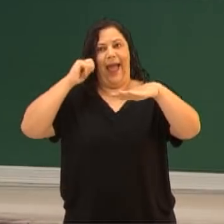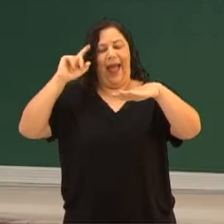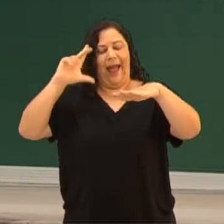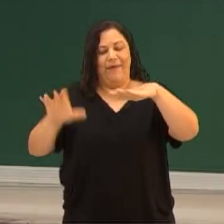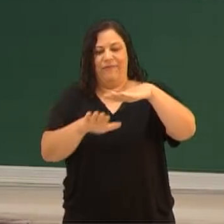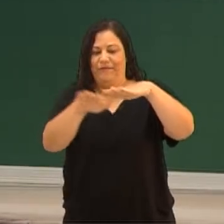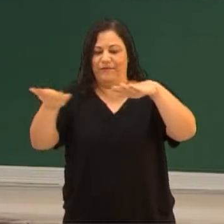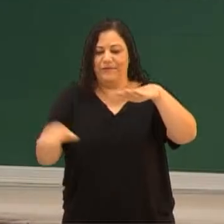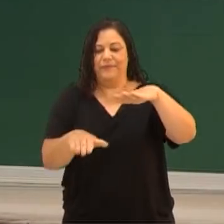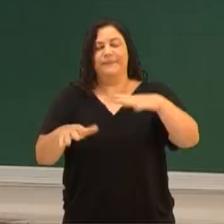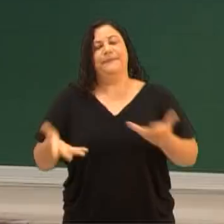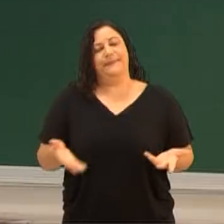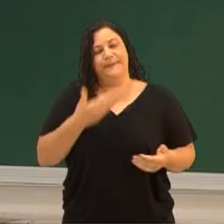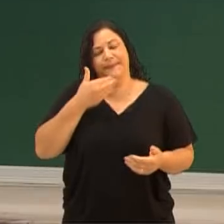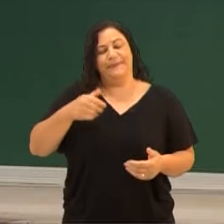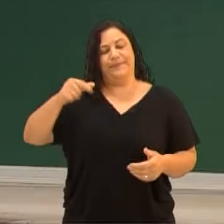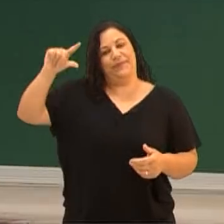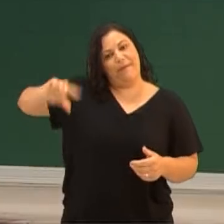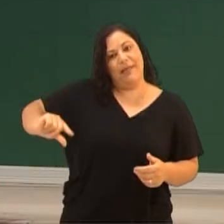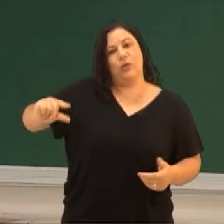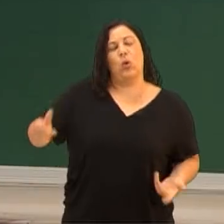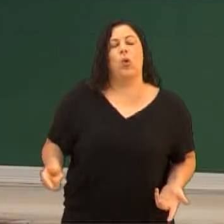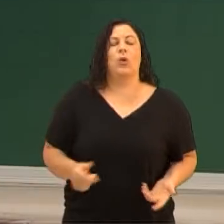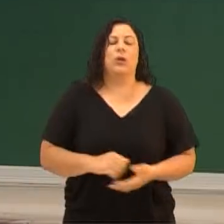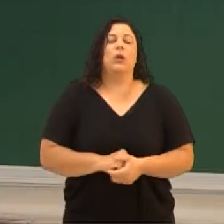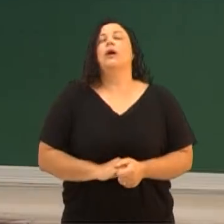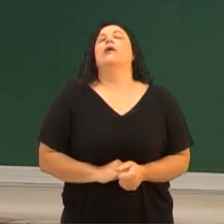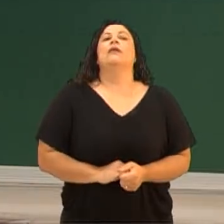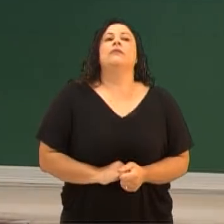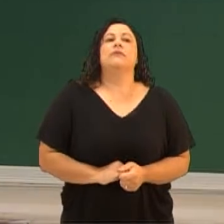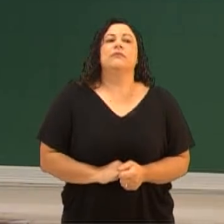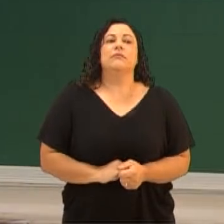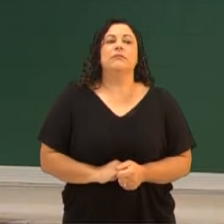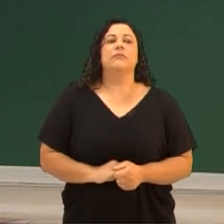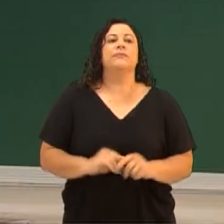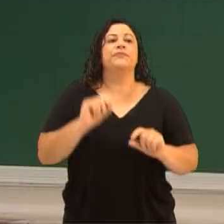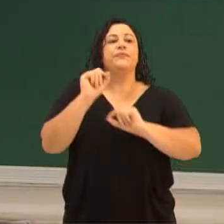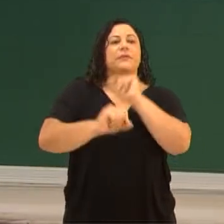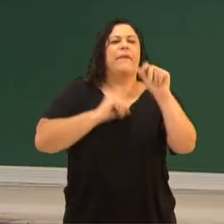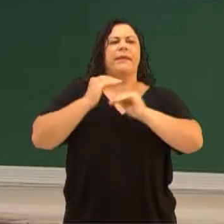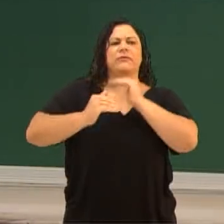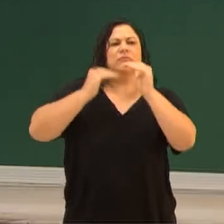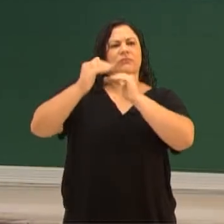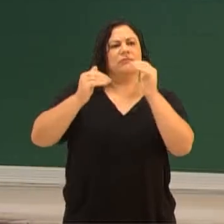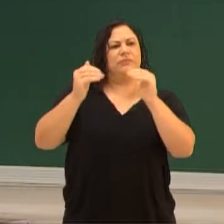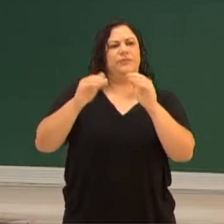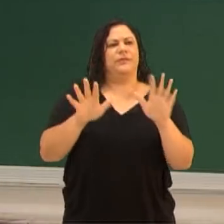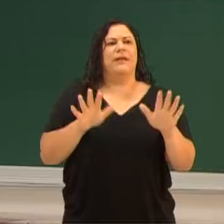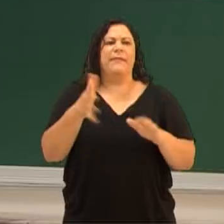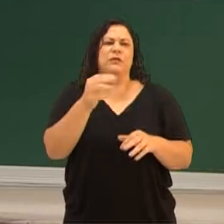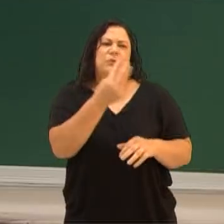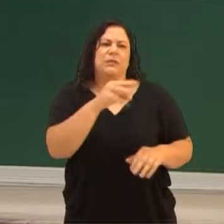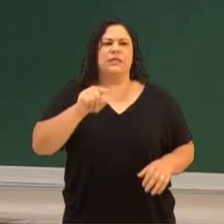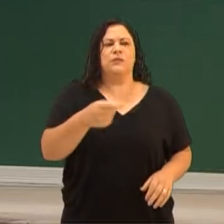previsões provavelmente já não vão se concretizar por conta da pandemia, mas o crescimento entre